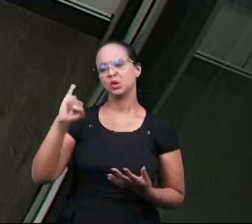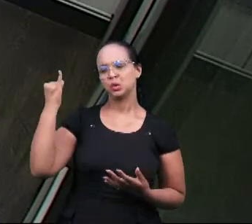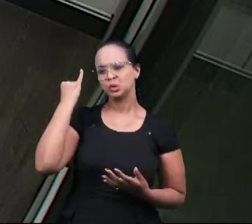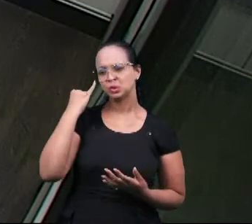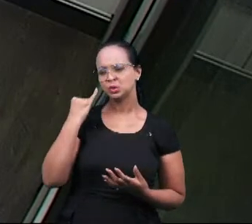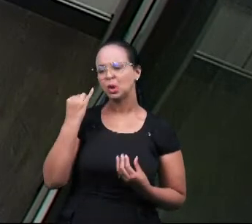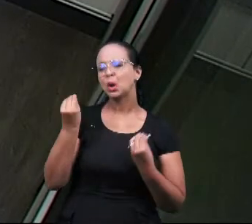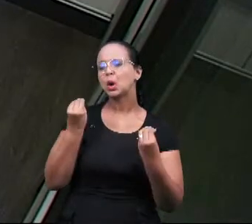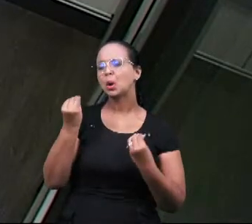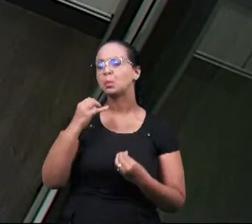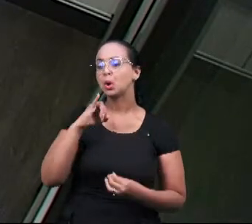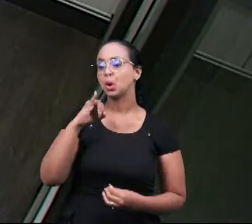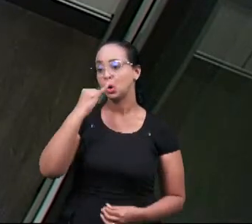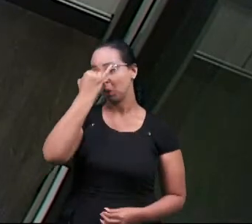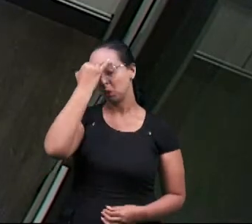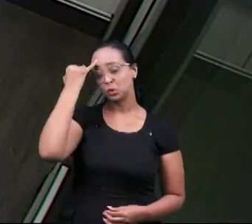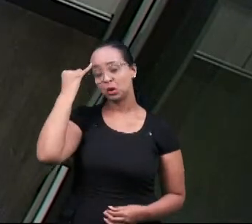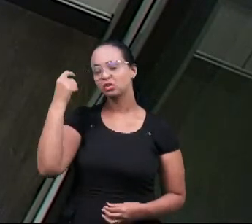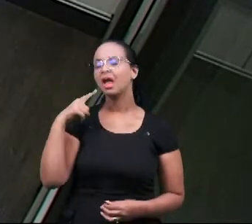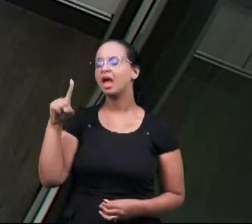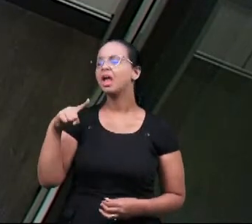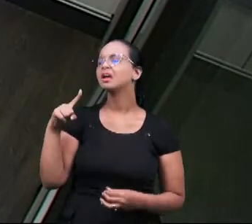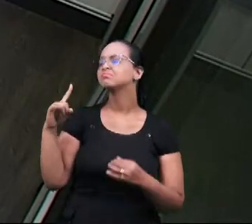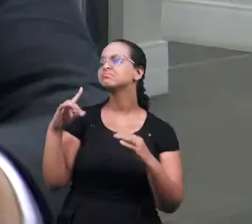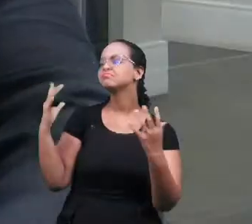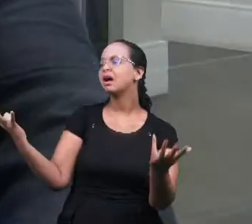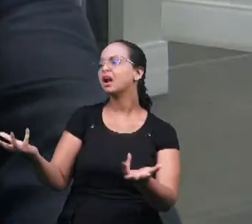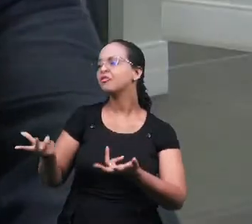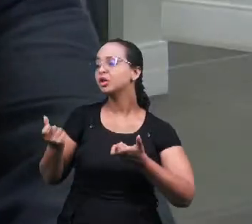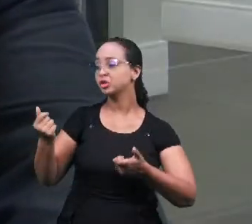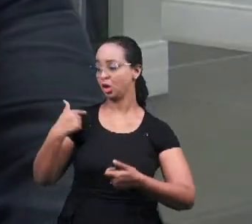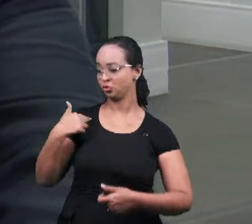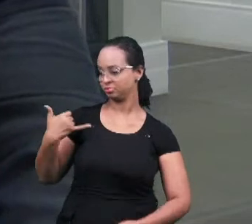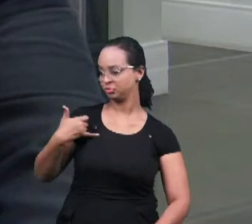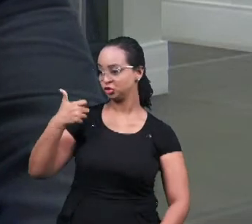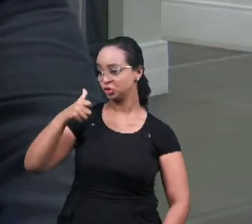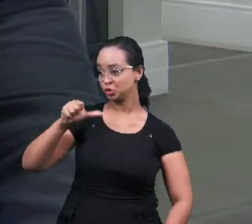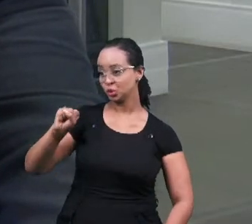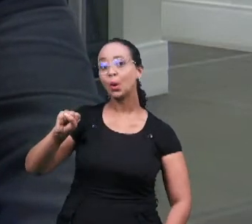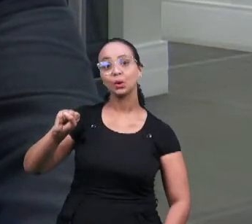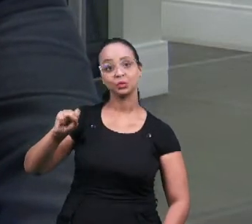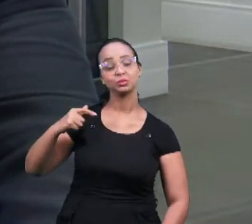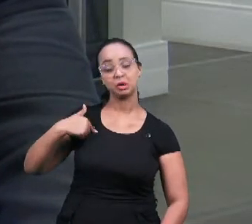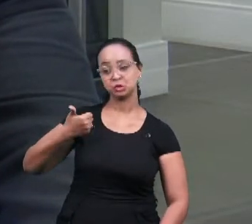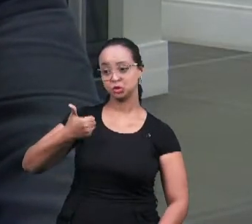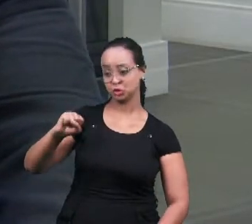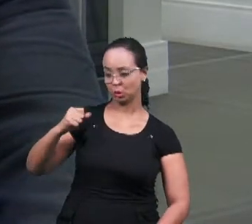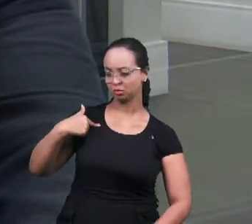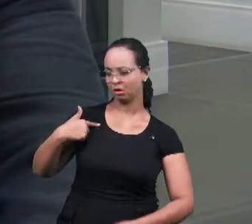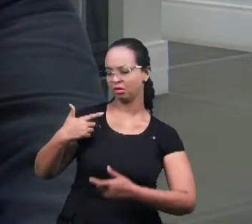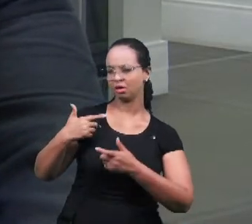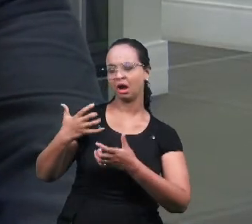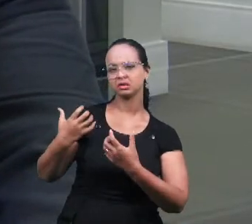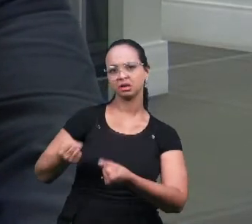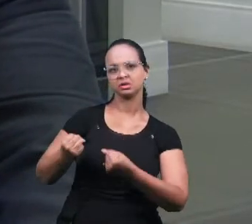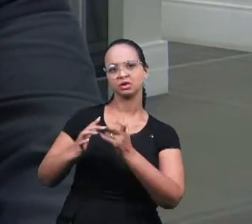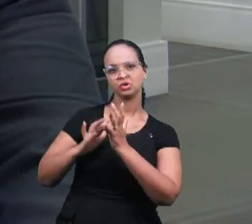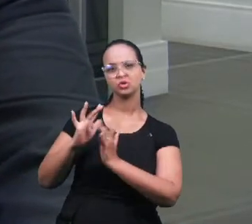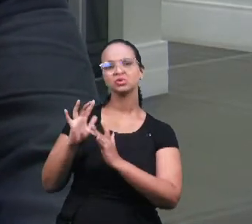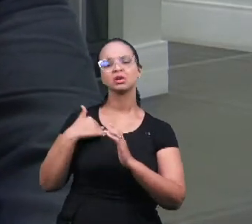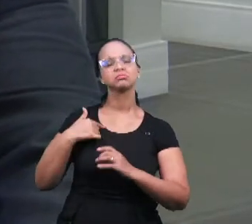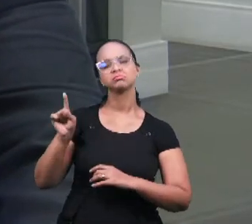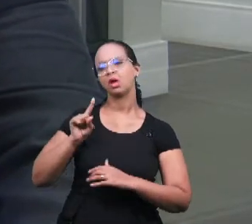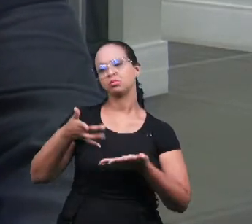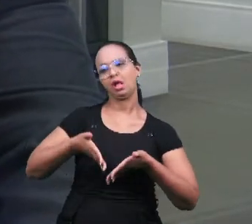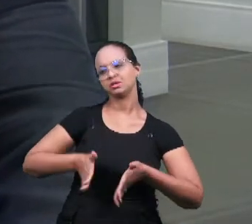salvação, de conversão é sempre algo muito maravilhoso, né? Eu tinha 18 anos de idade quando eu aceitei o Senhor. Eu não nasci num lar